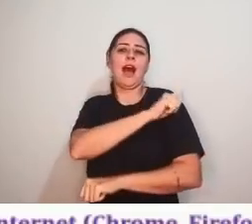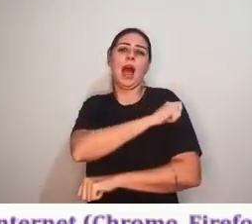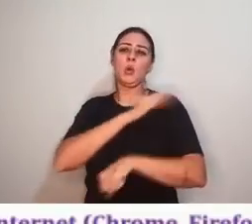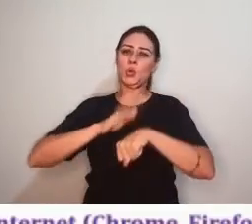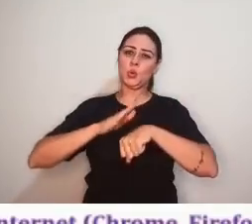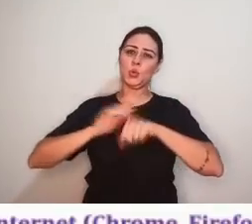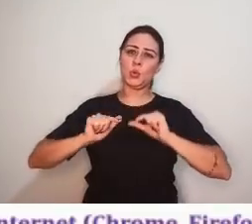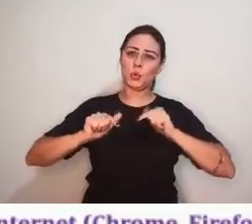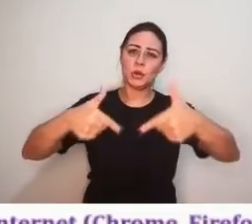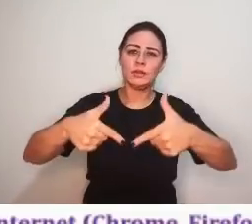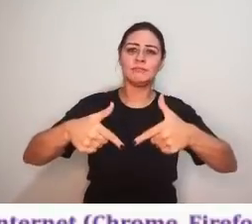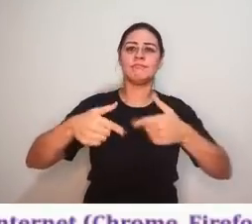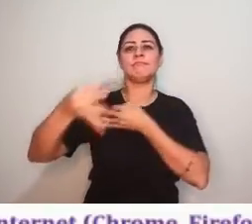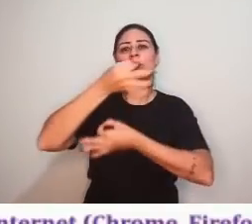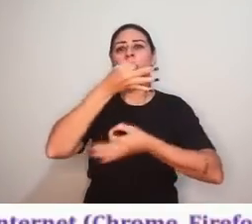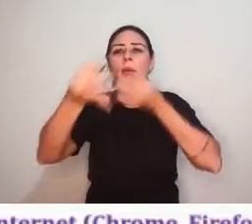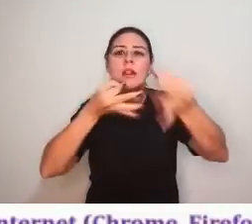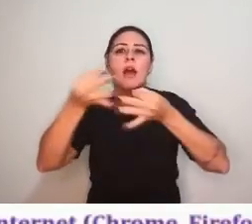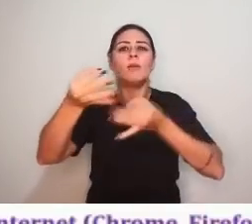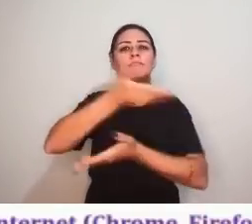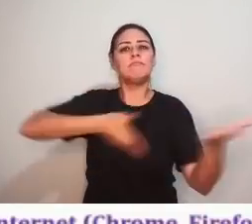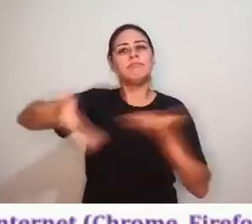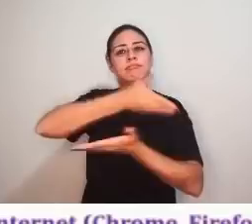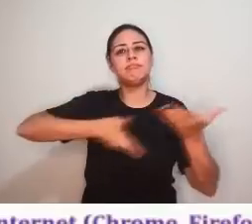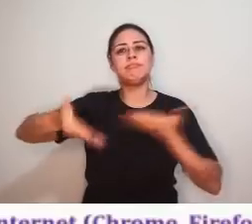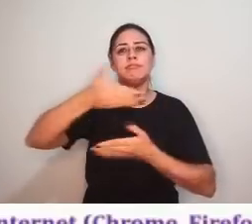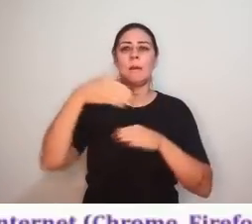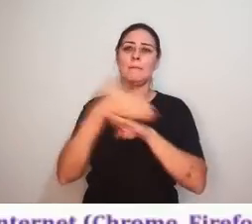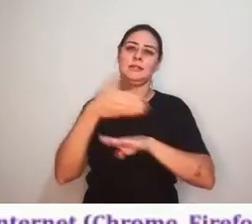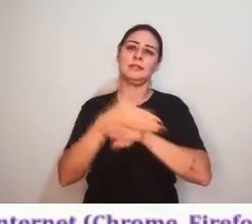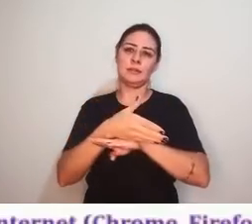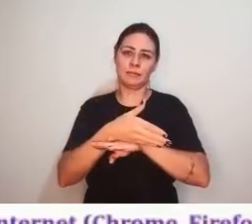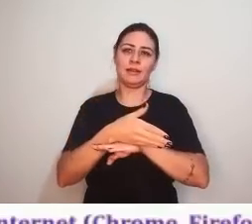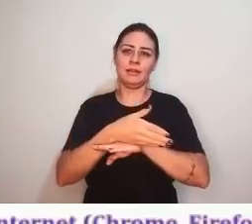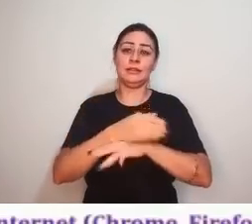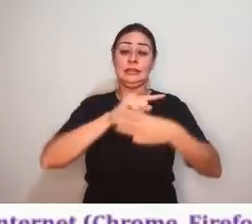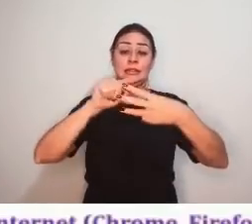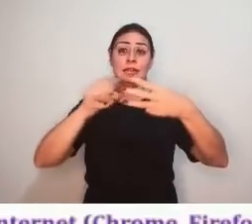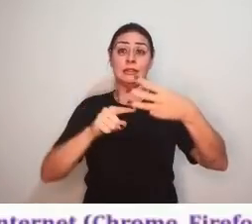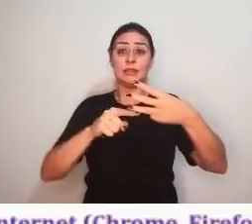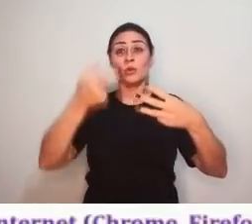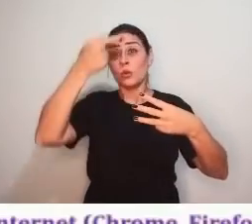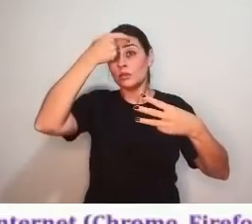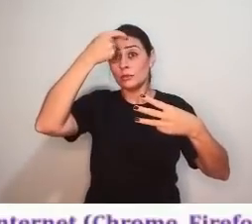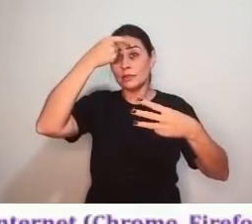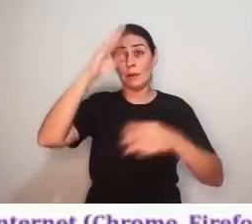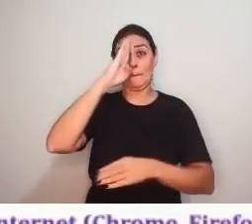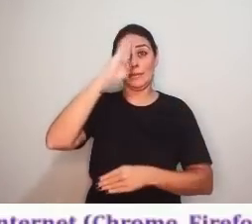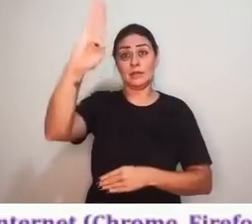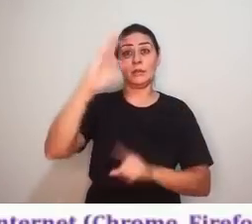à protagonização do estudante. Não que a pedagogia histórico-crítica não tenha isso, mas essas três concepções, e principalmente